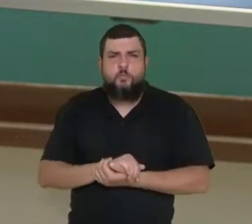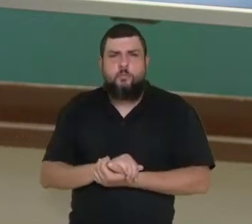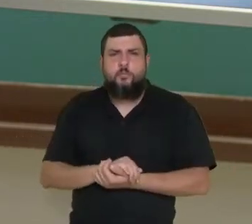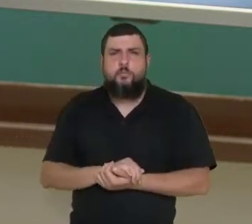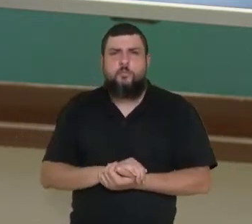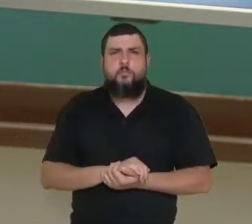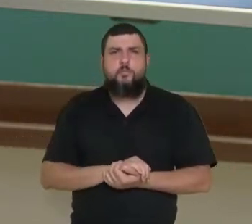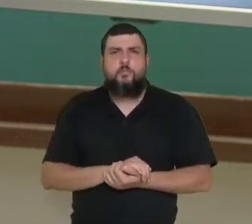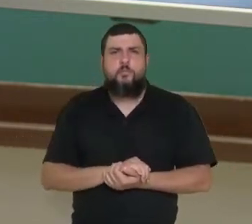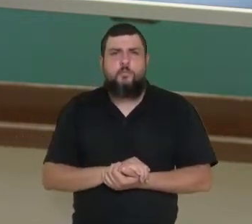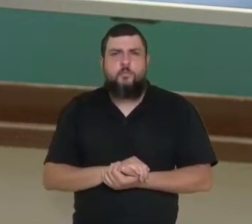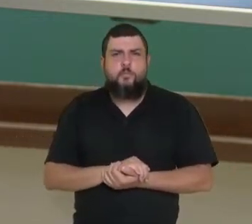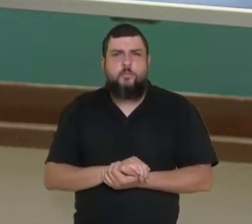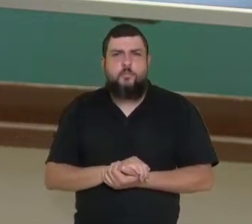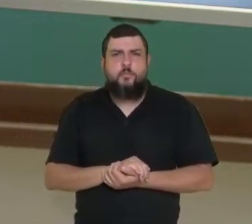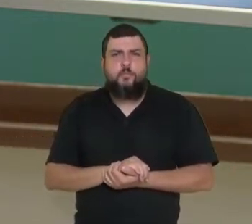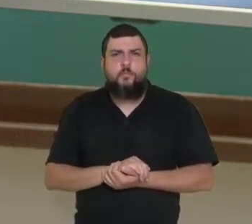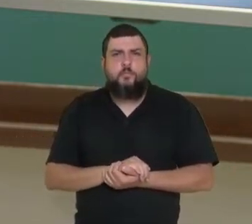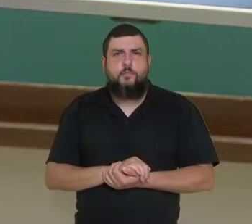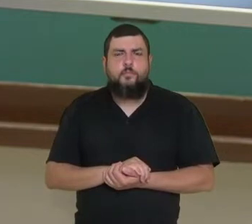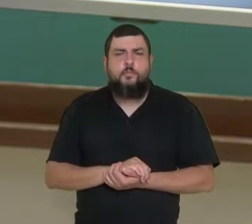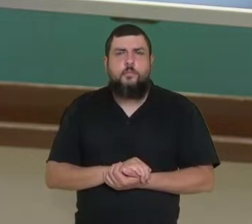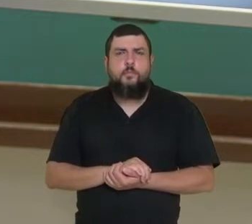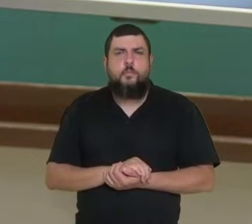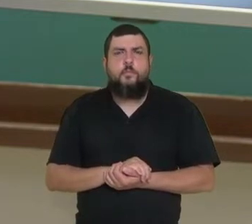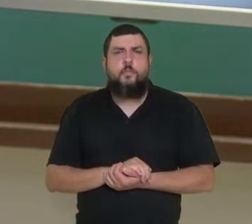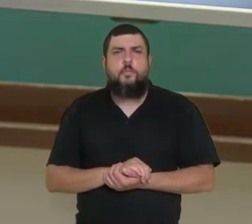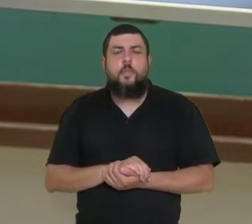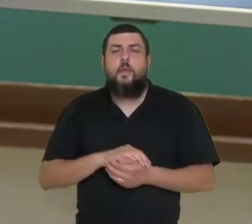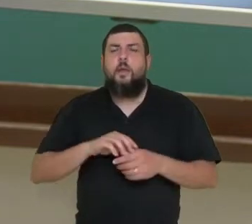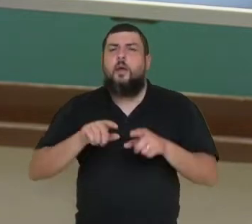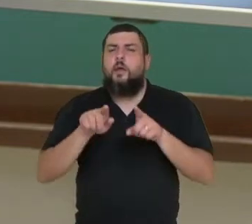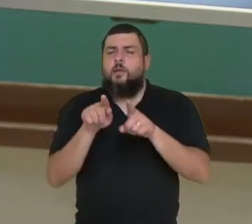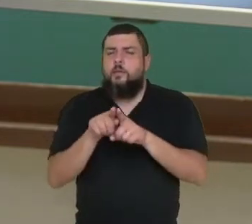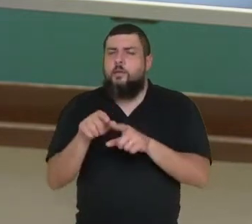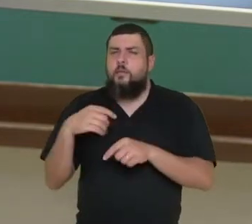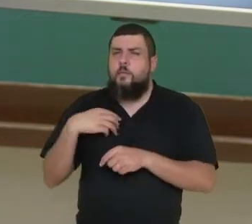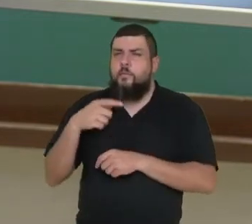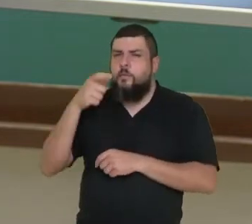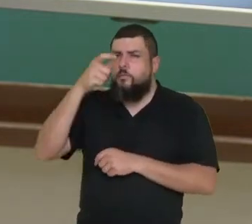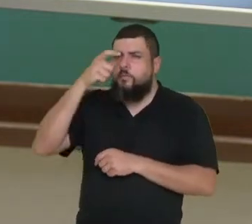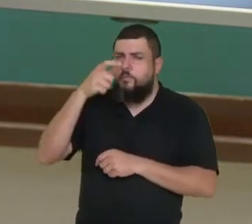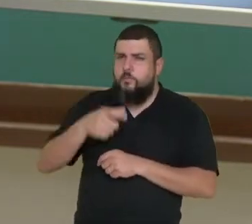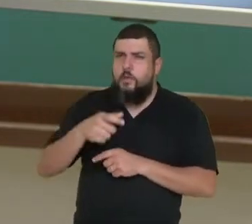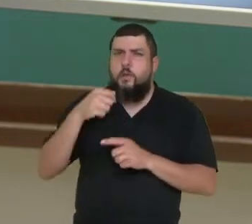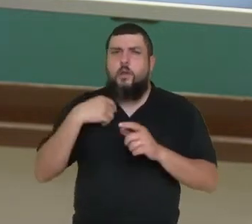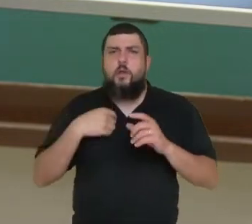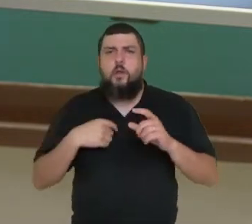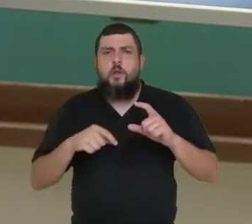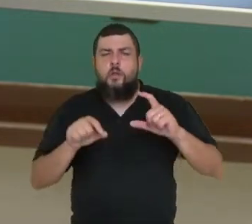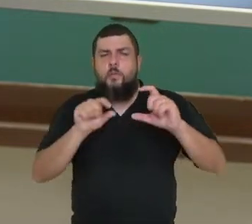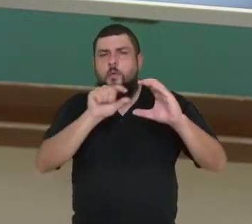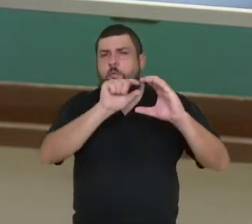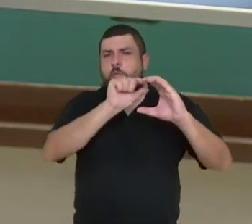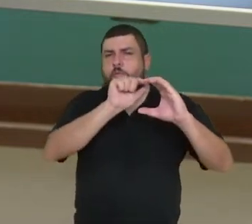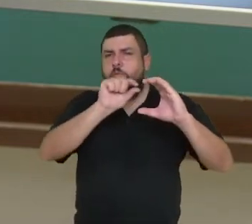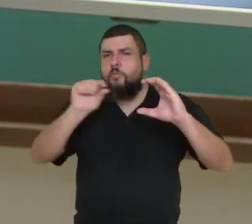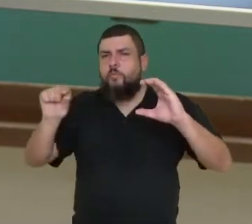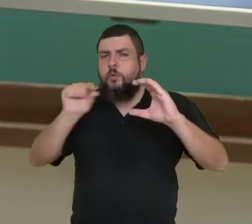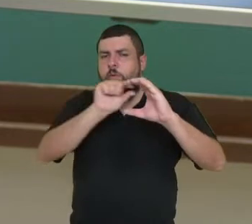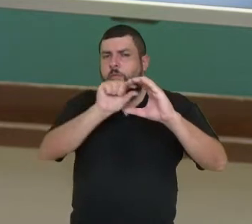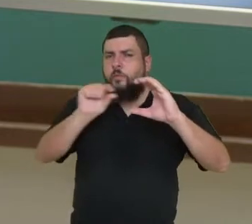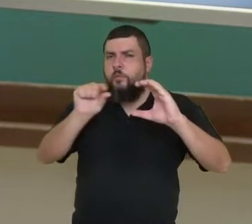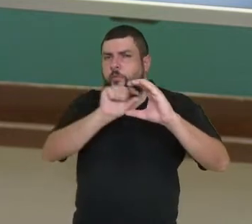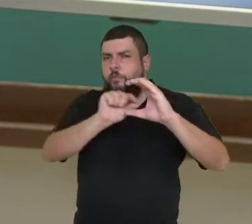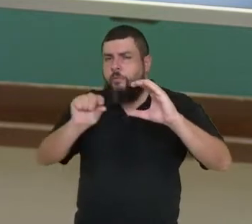de cordel. Também é interessante a gente analisar que cada verso no poema é o que cada linha no poema nós chamamos